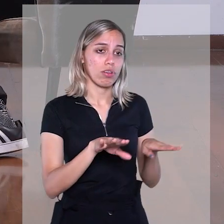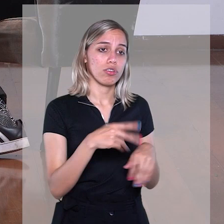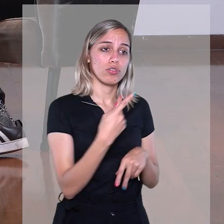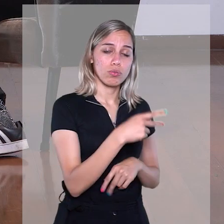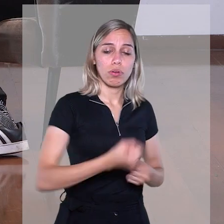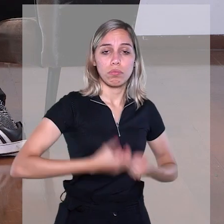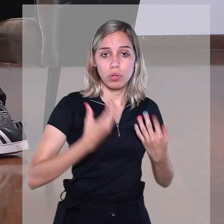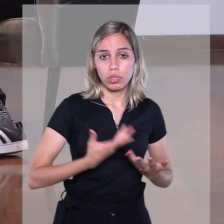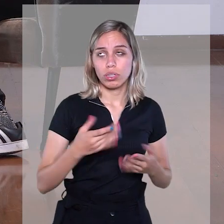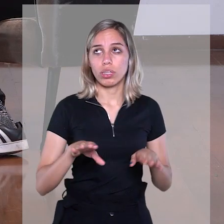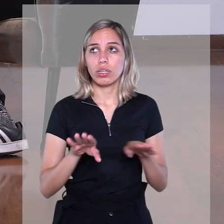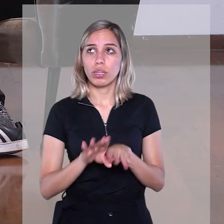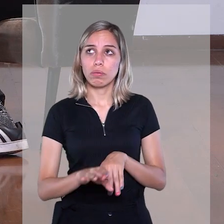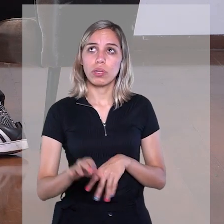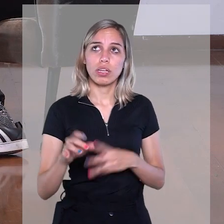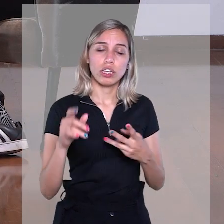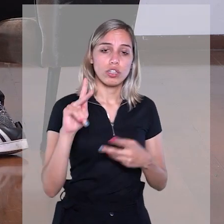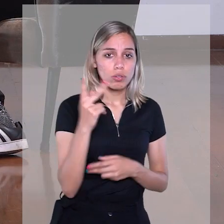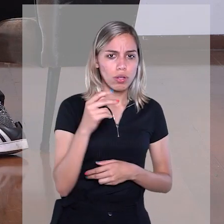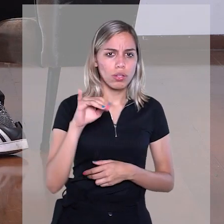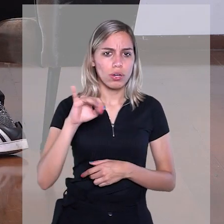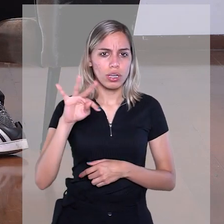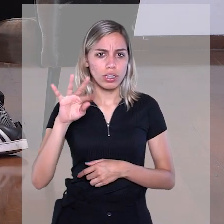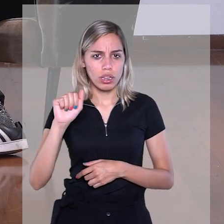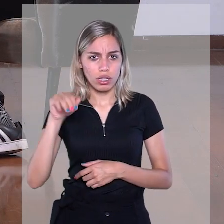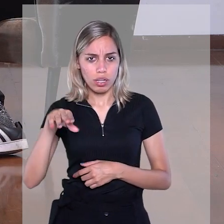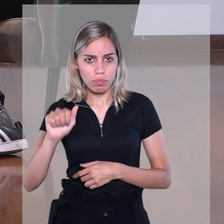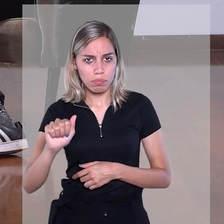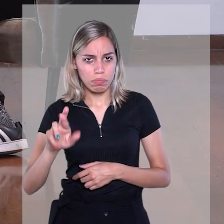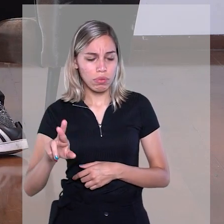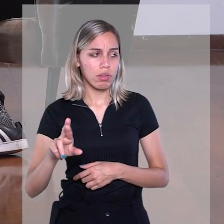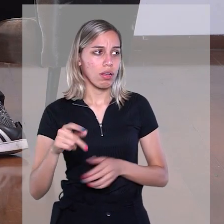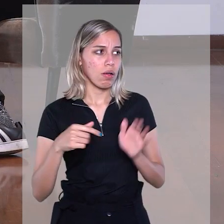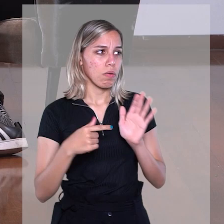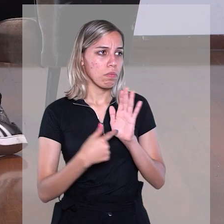do Valongo, a história que o Itamar tem, traz um universo